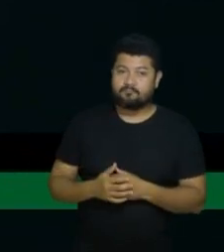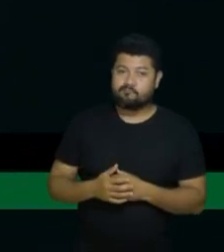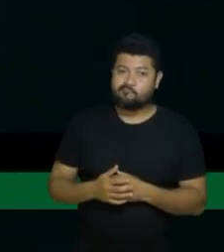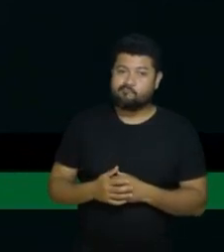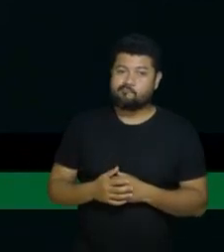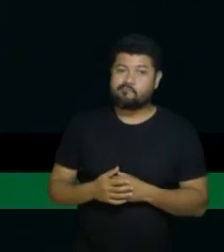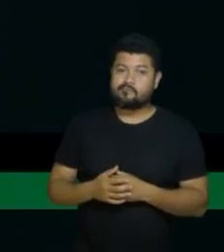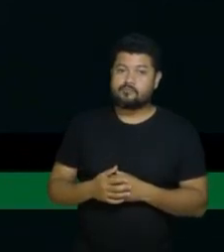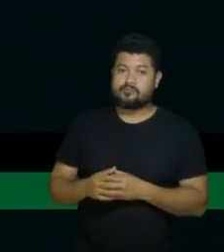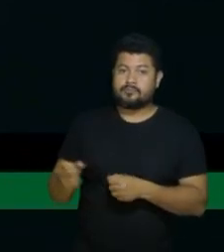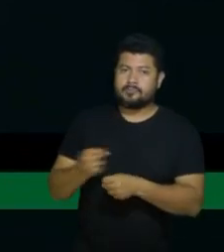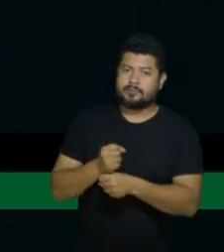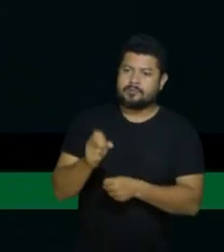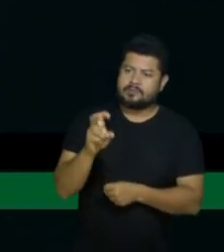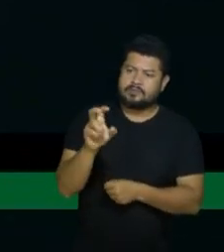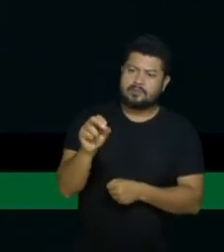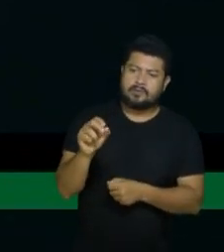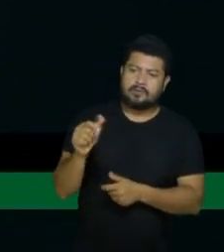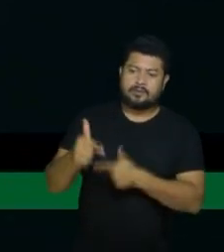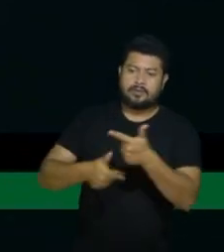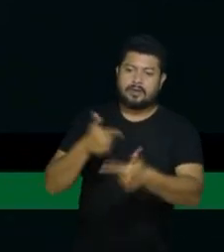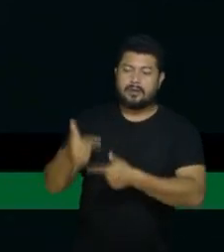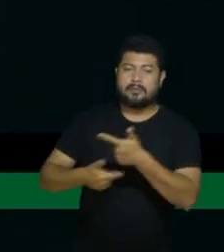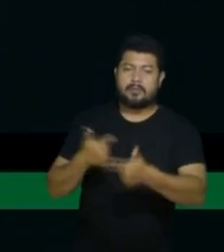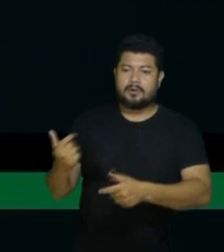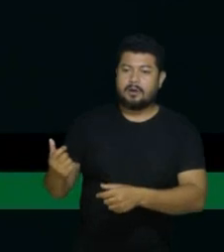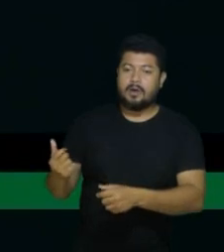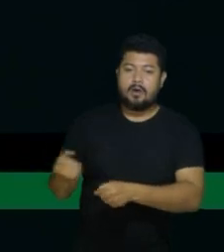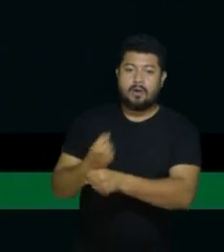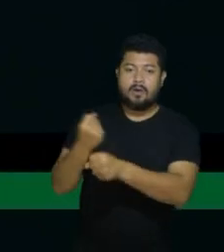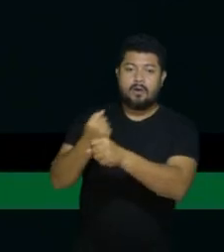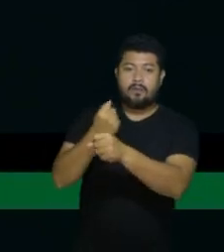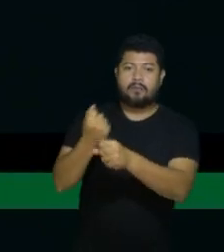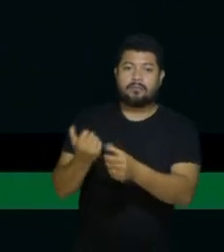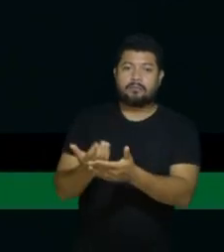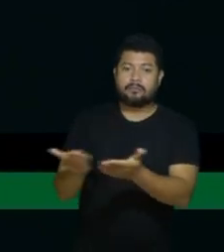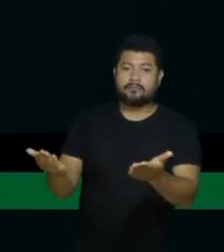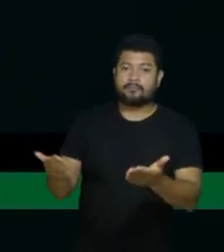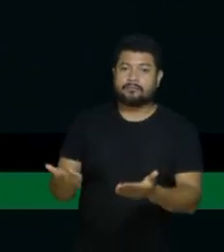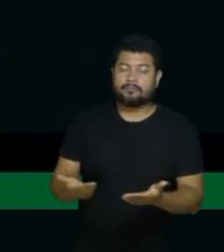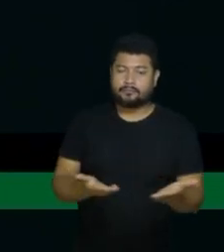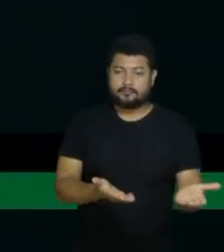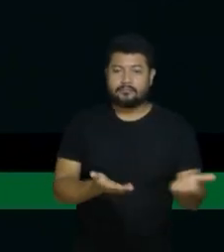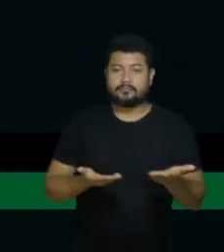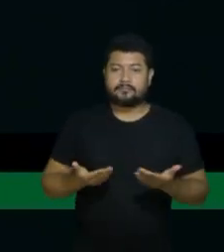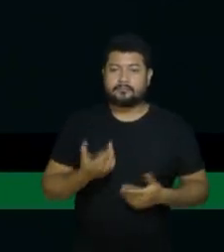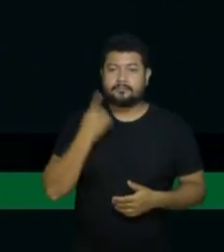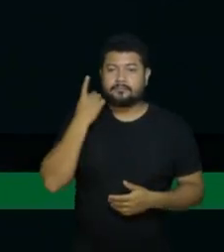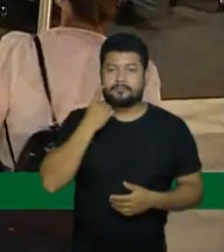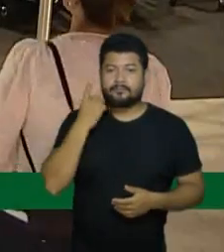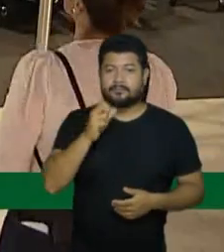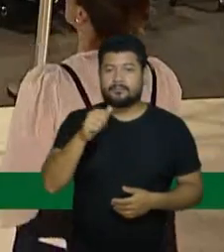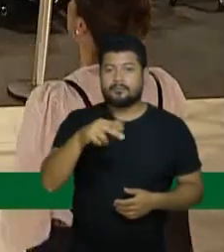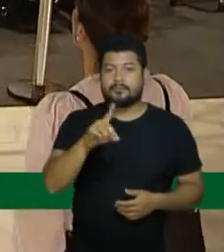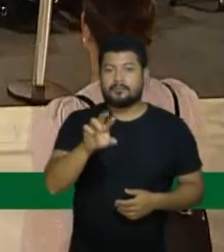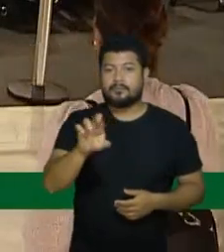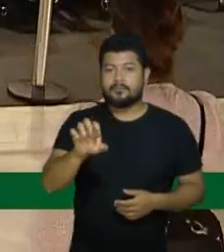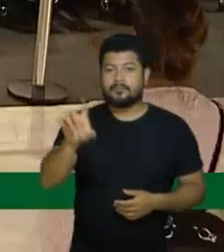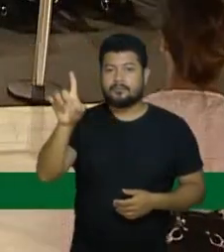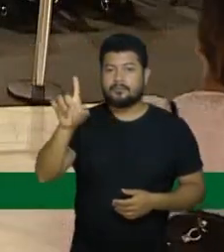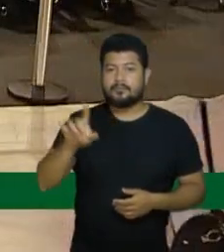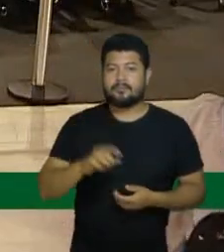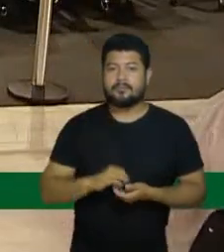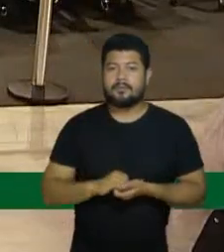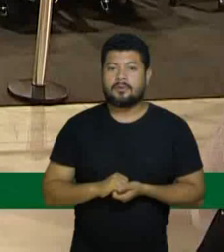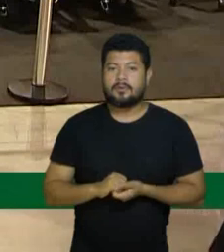de mais de 50 anos na construção e na perda desses bens conselho da parte Deputado André Obrigado Deputado